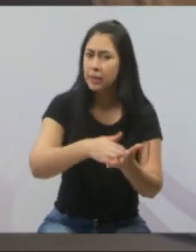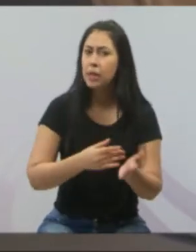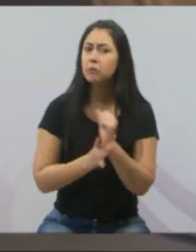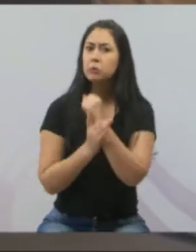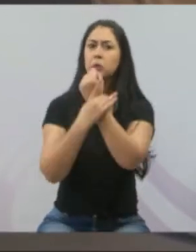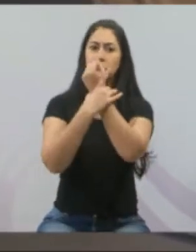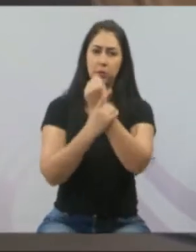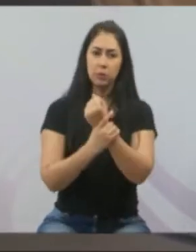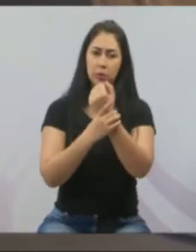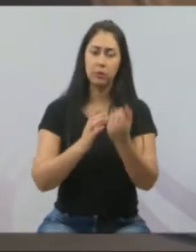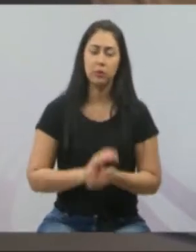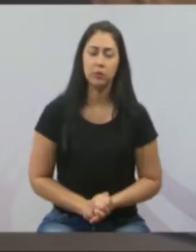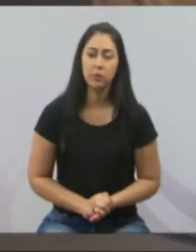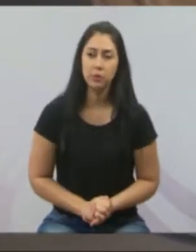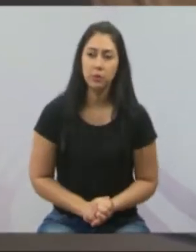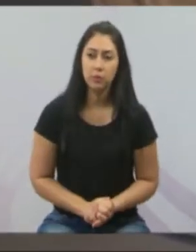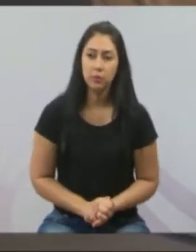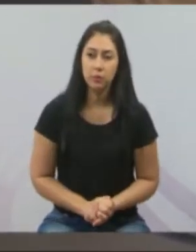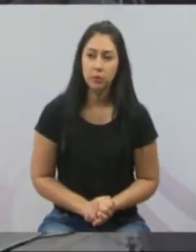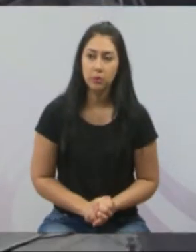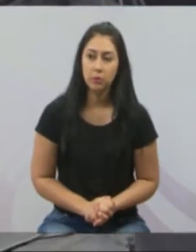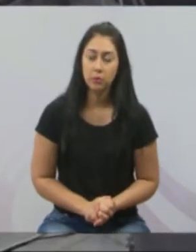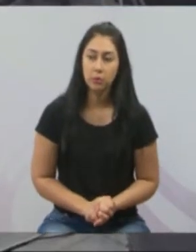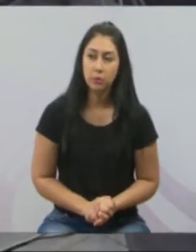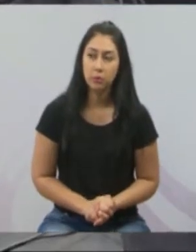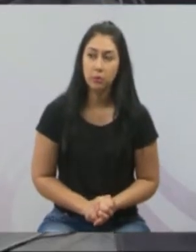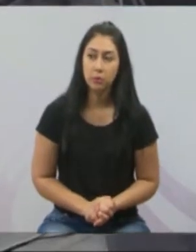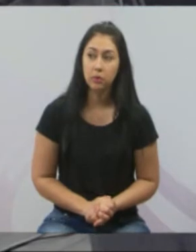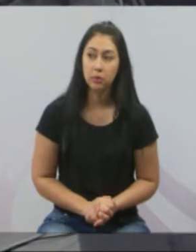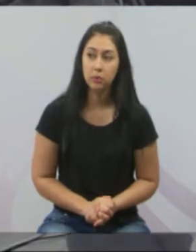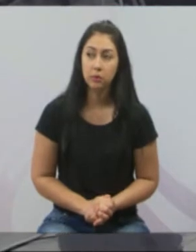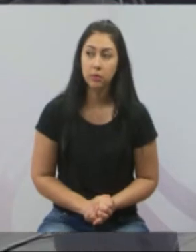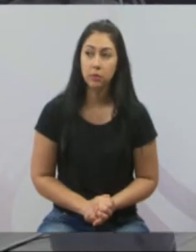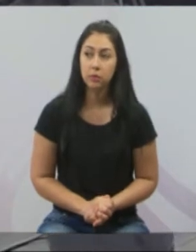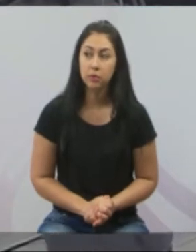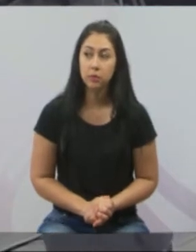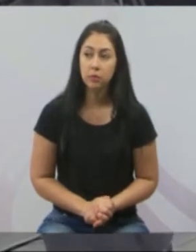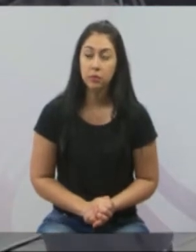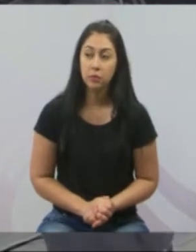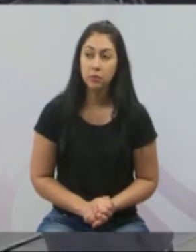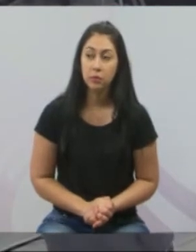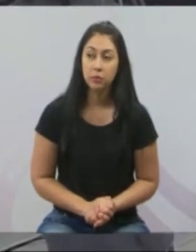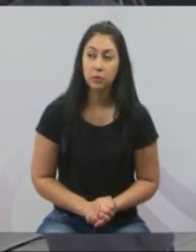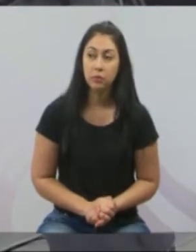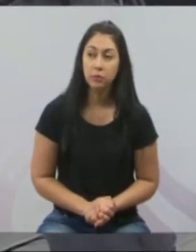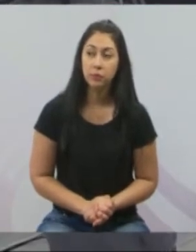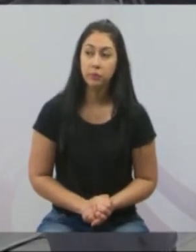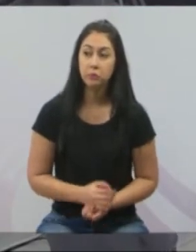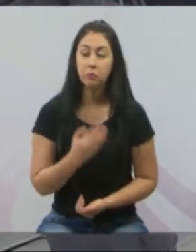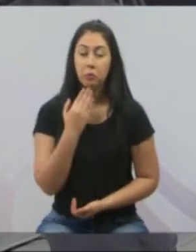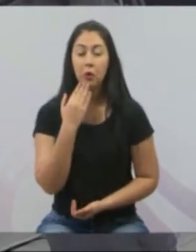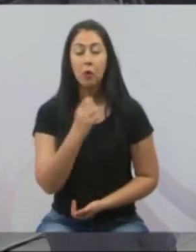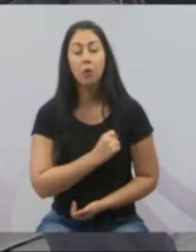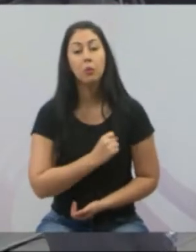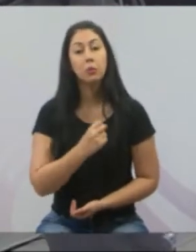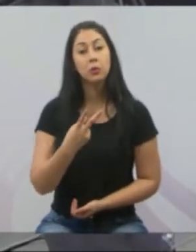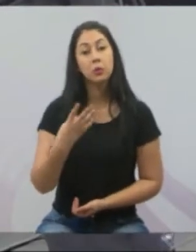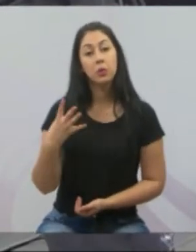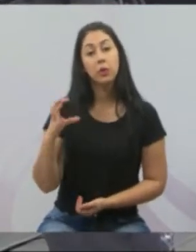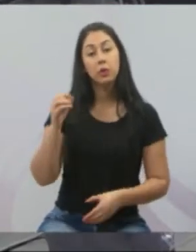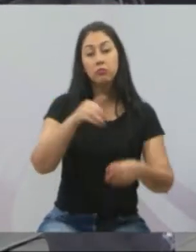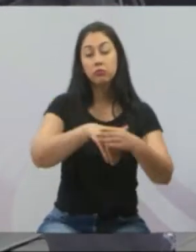para evitar a interrupção do fornecimento de energia e possíveis acidentes. Assim sendo, muito respeitosamente, recorremos à compreensão e aos prédios da EDP e, antecipando o